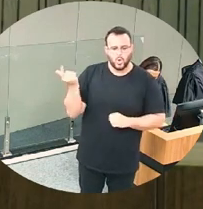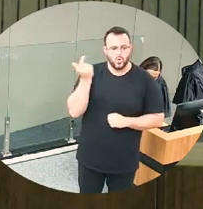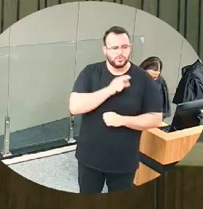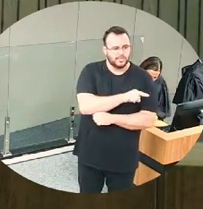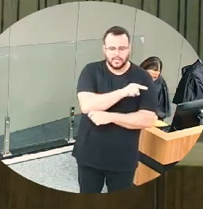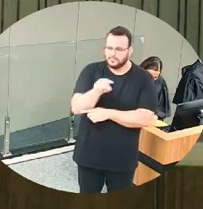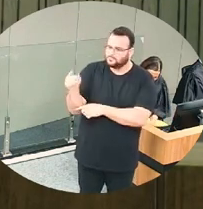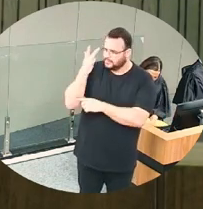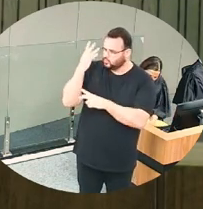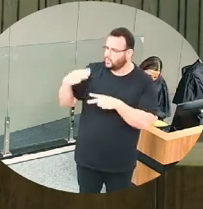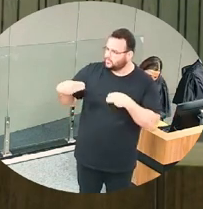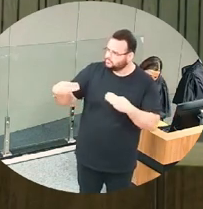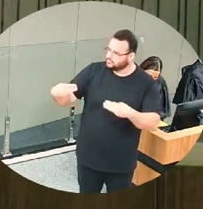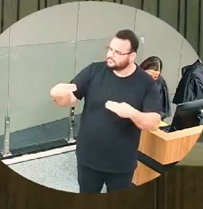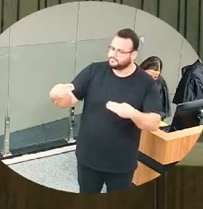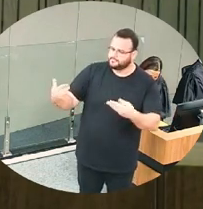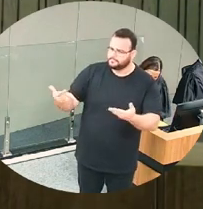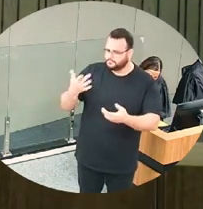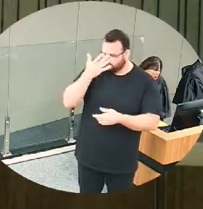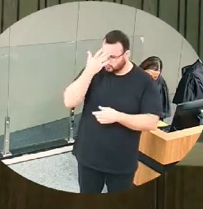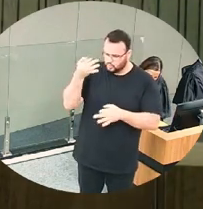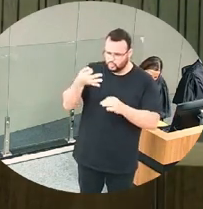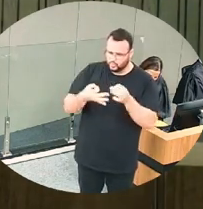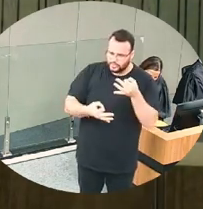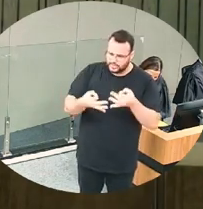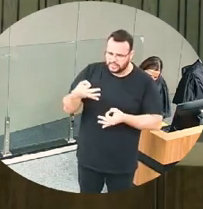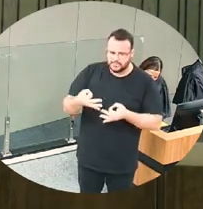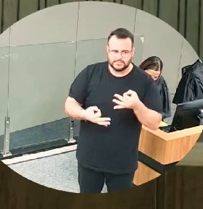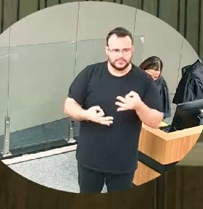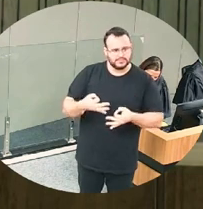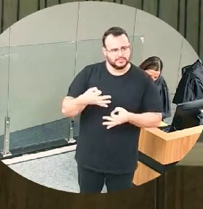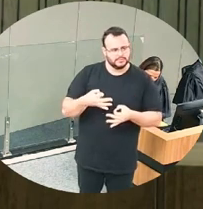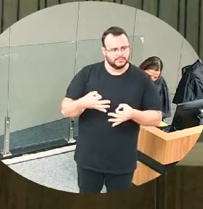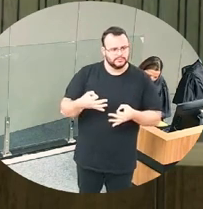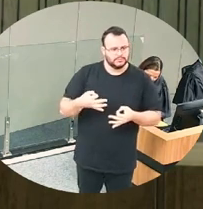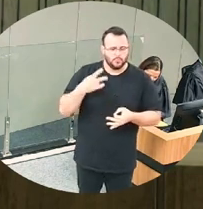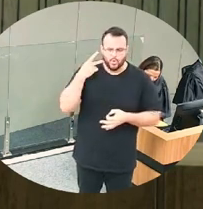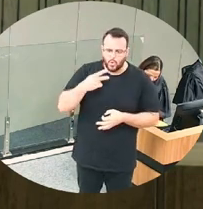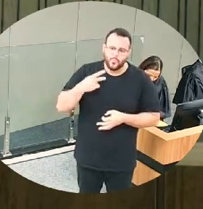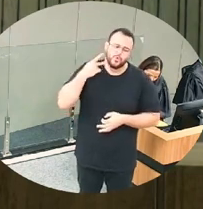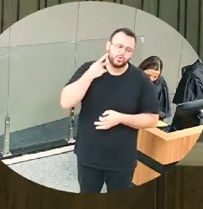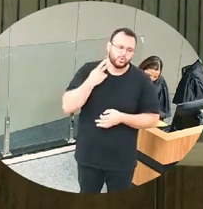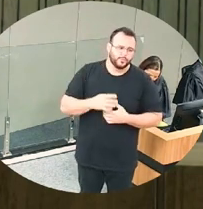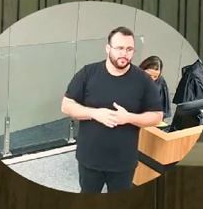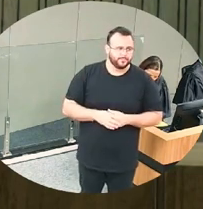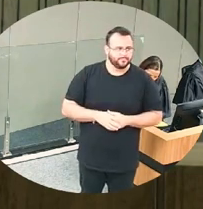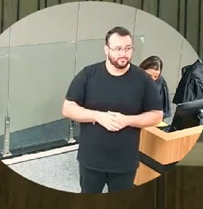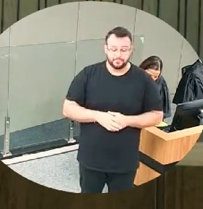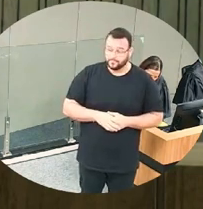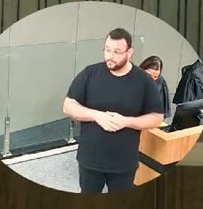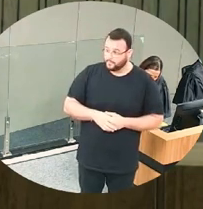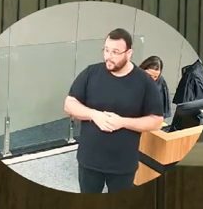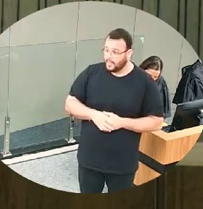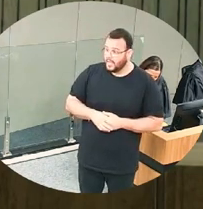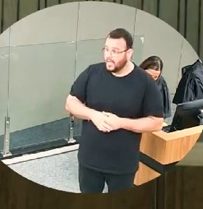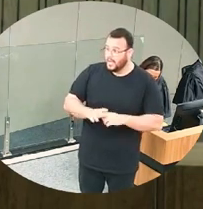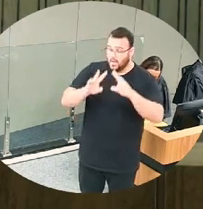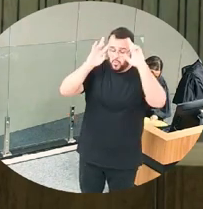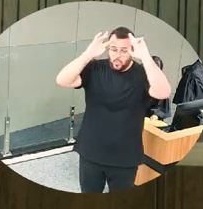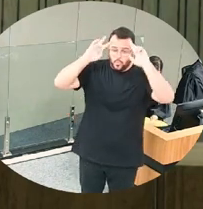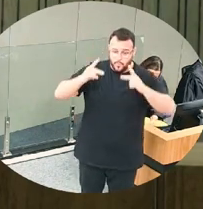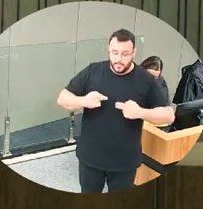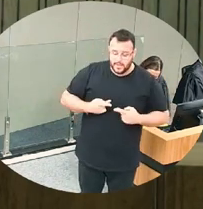magistrados e servidores nos cargos isso aqui a parte humana sempre foi a minha